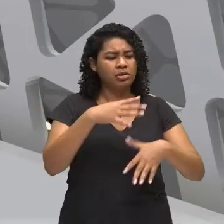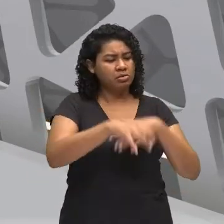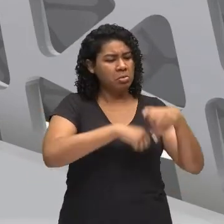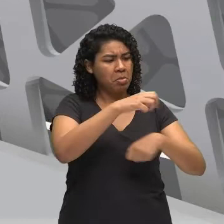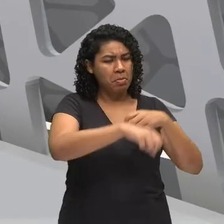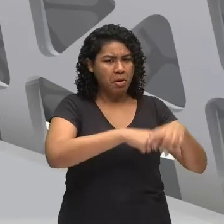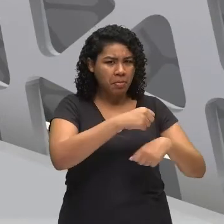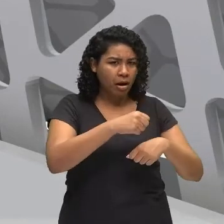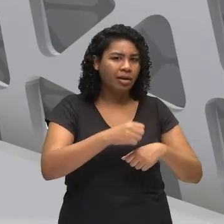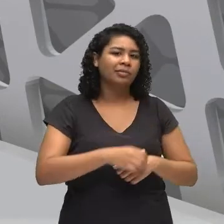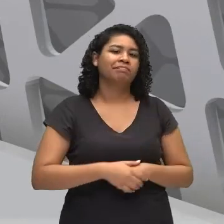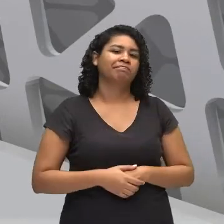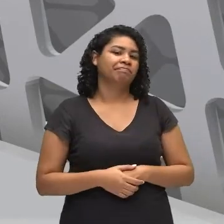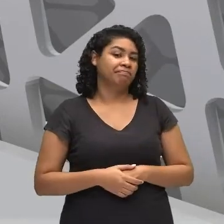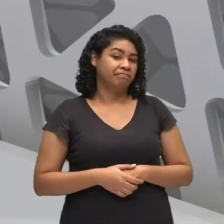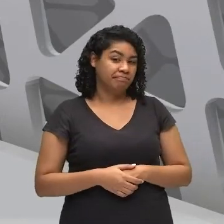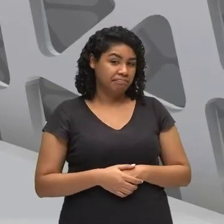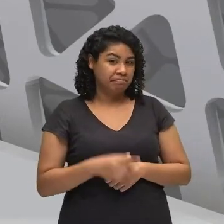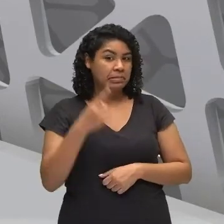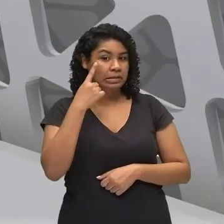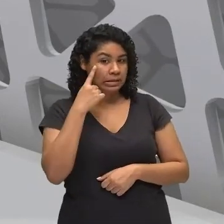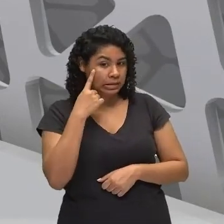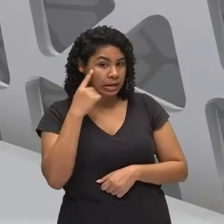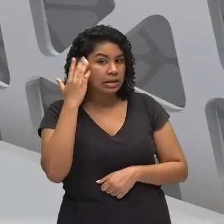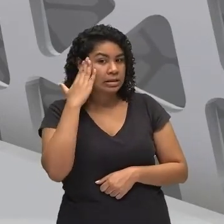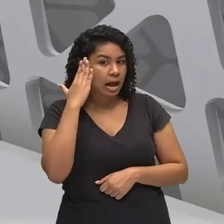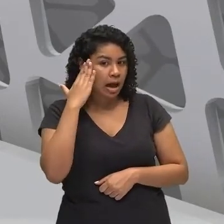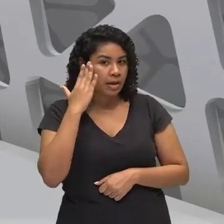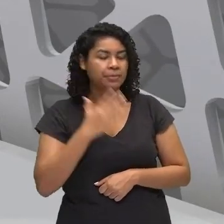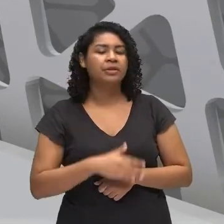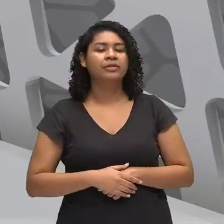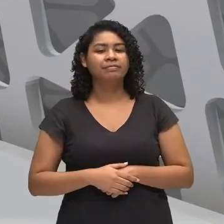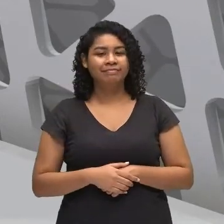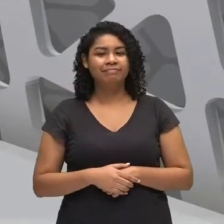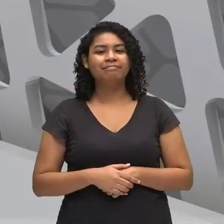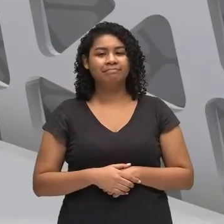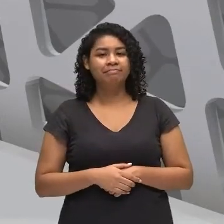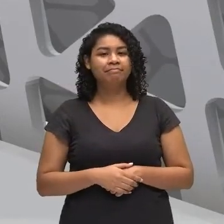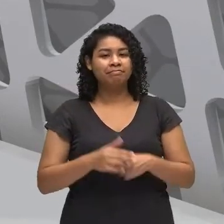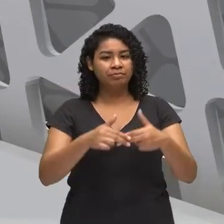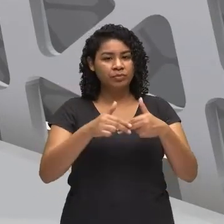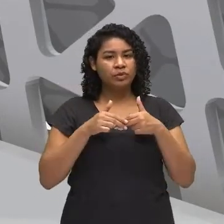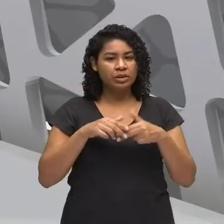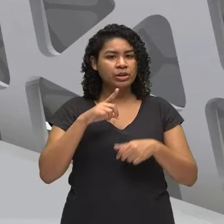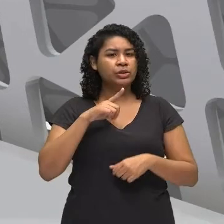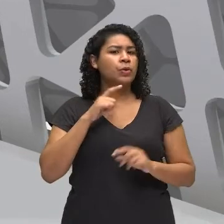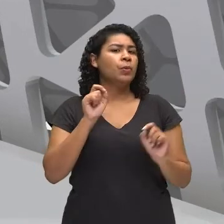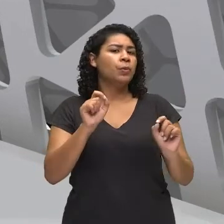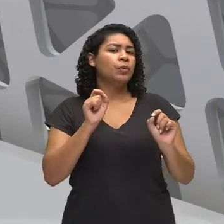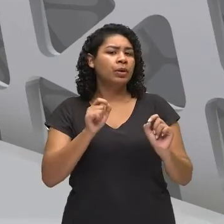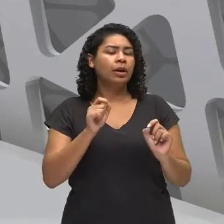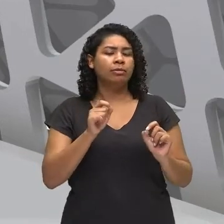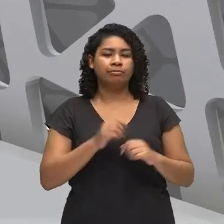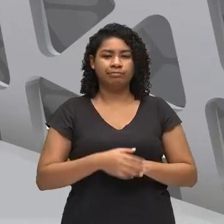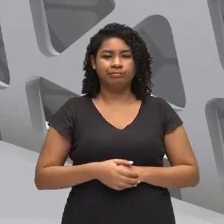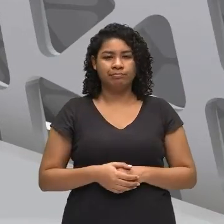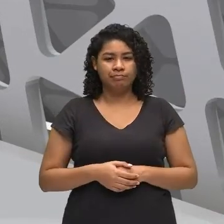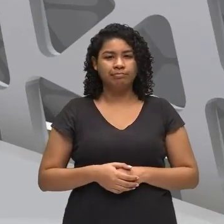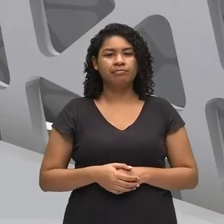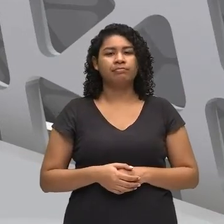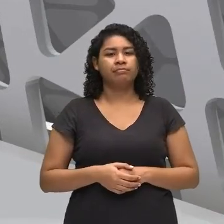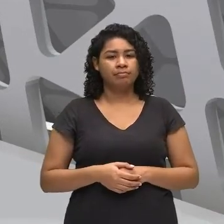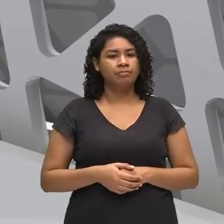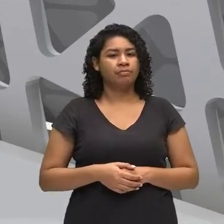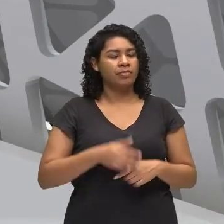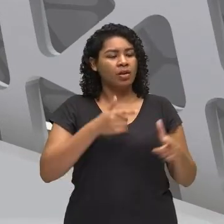catequização, você sabe, né? Eram abordadas ali naquela prática sanguinária que a gente viu das chamadas